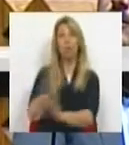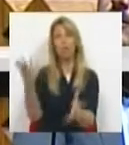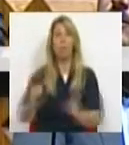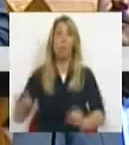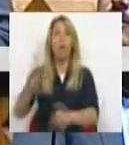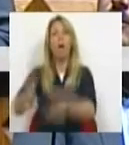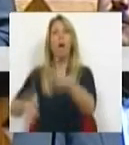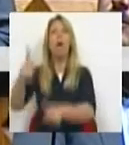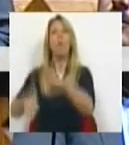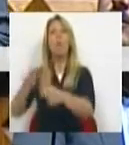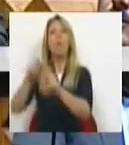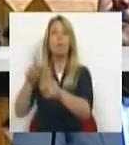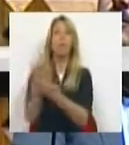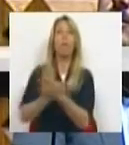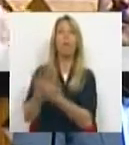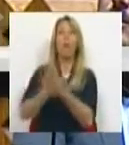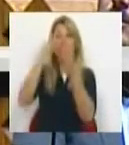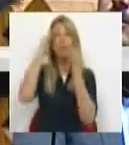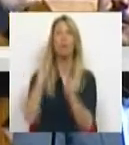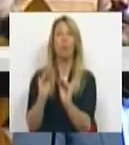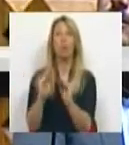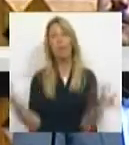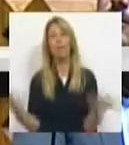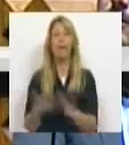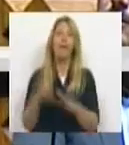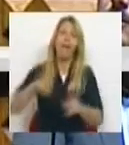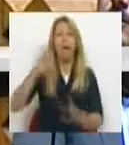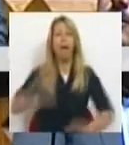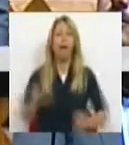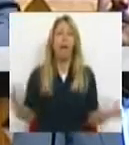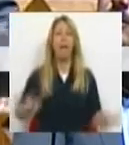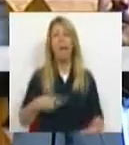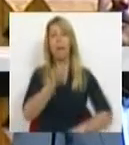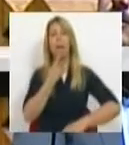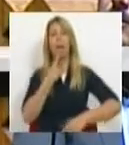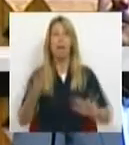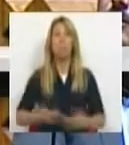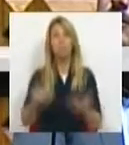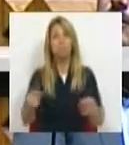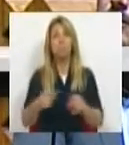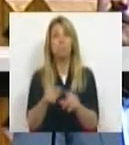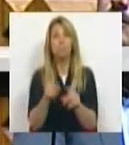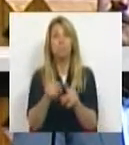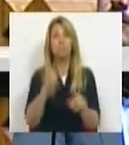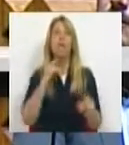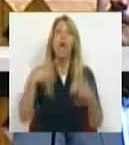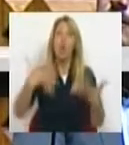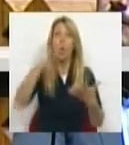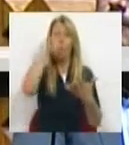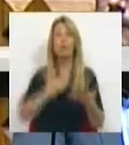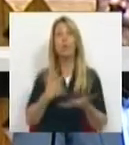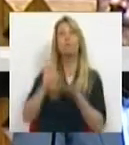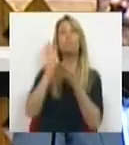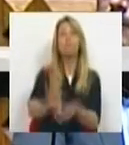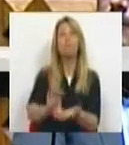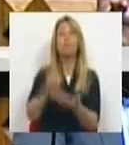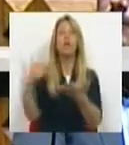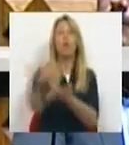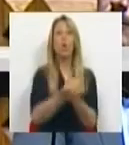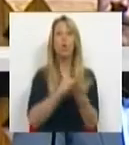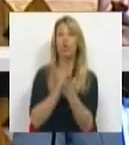concorrência no negócio da educação é pragmatismo. Já achar que o Estado deve aplicar os seus recursos na escola pública é